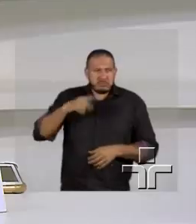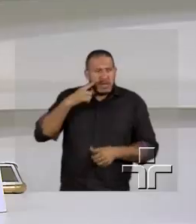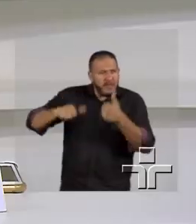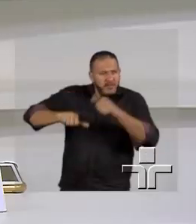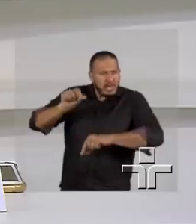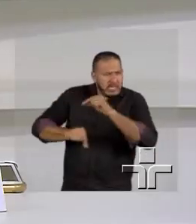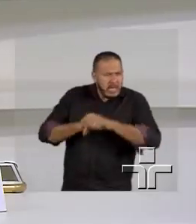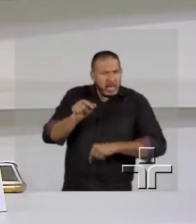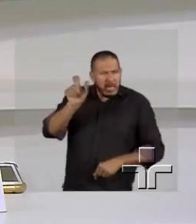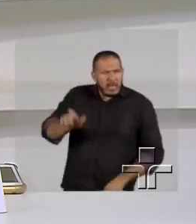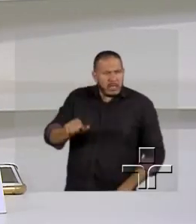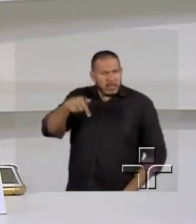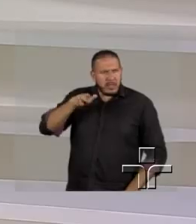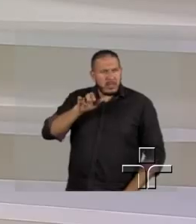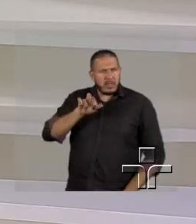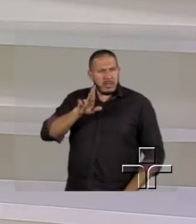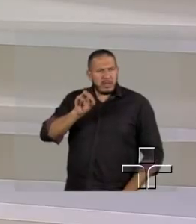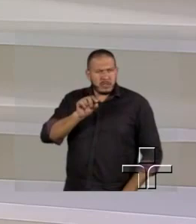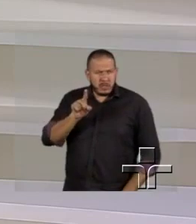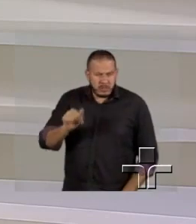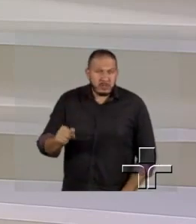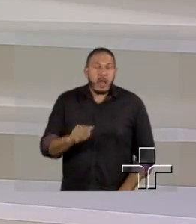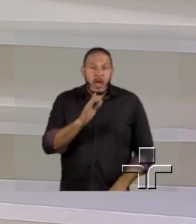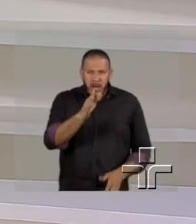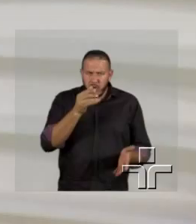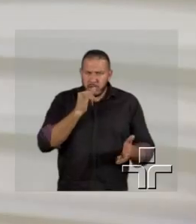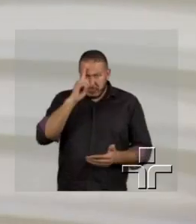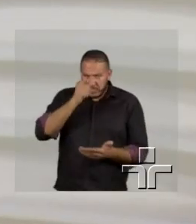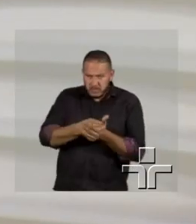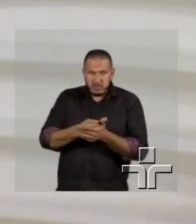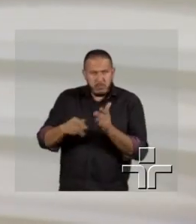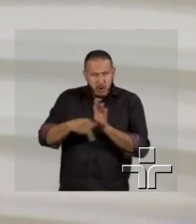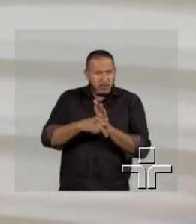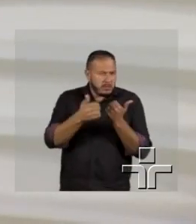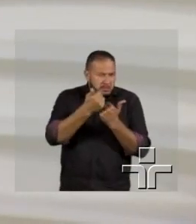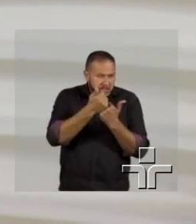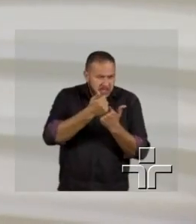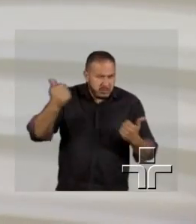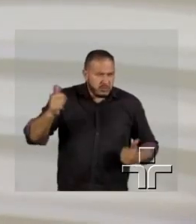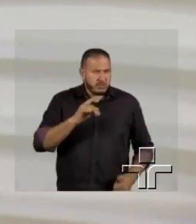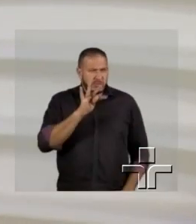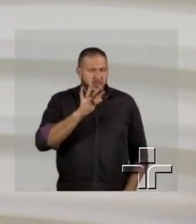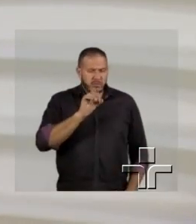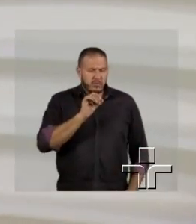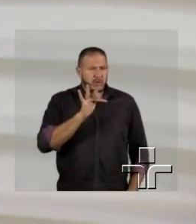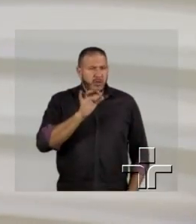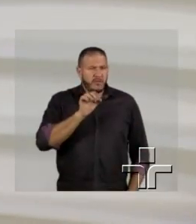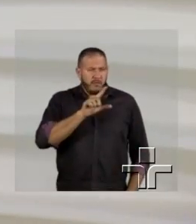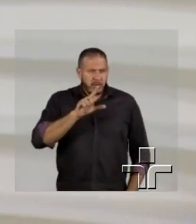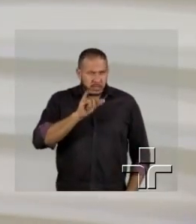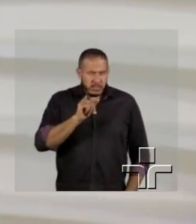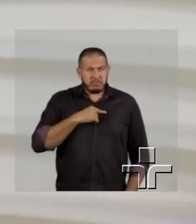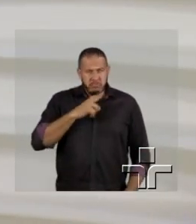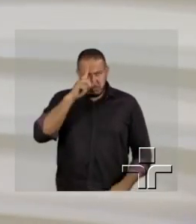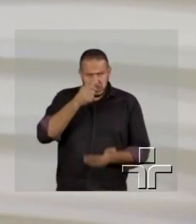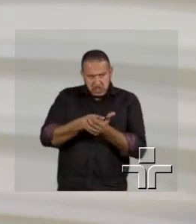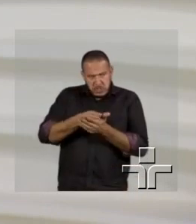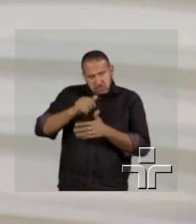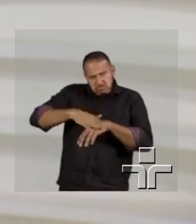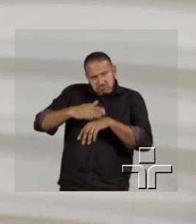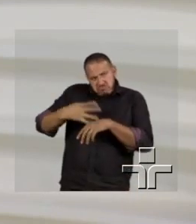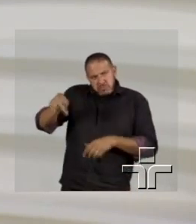vê isso como? Eu vejo isso daí. Não vou julgar aqui, porque o assunto, uma coisa